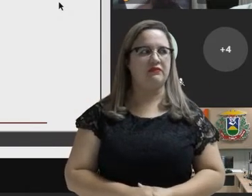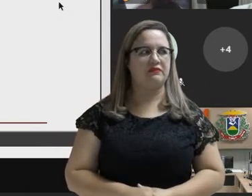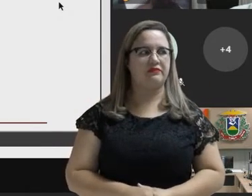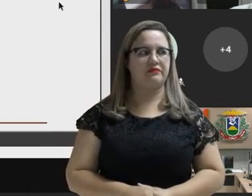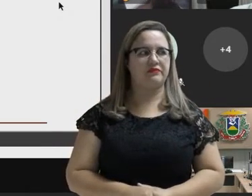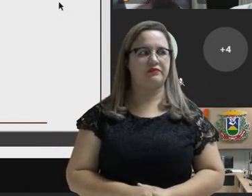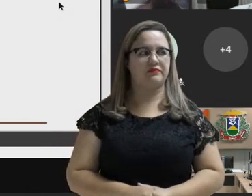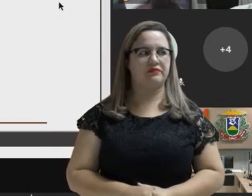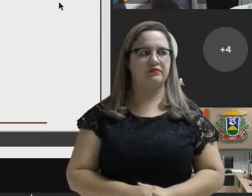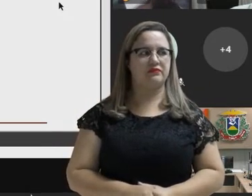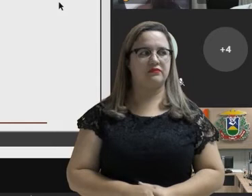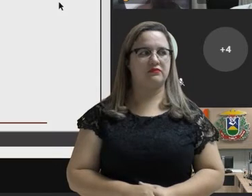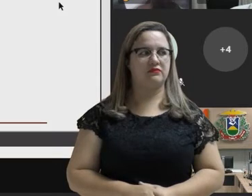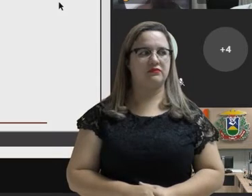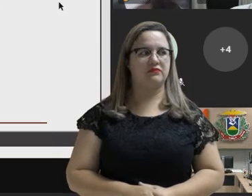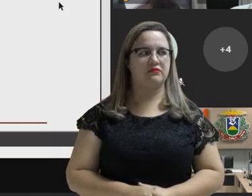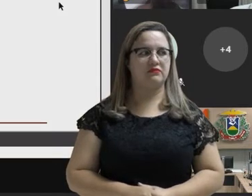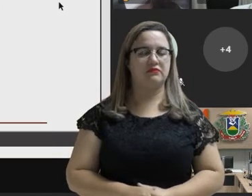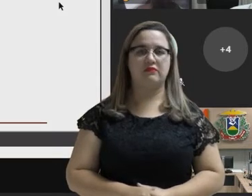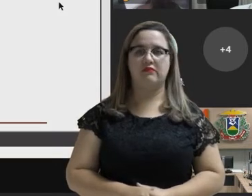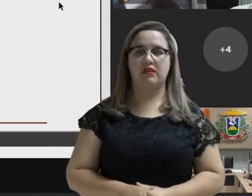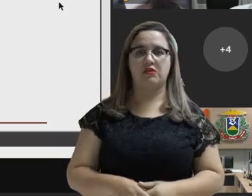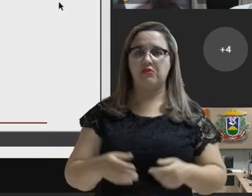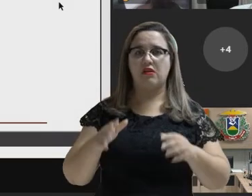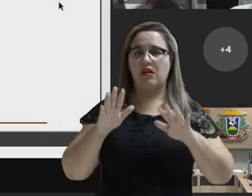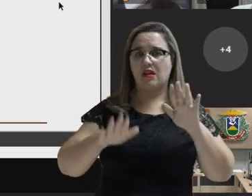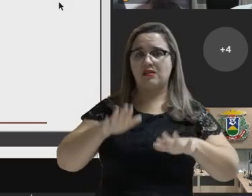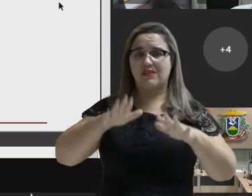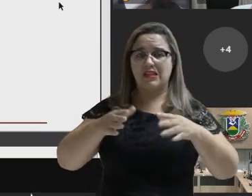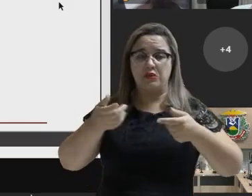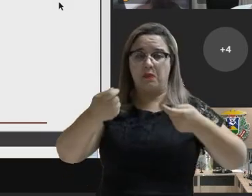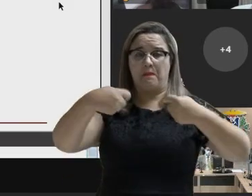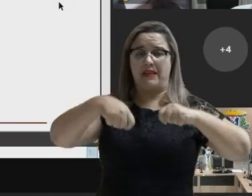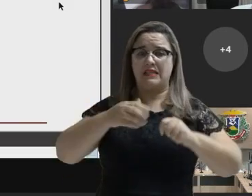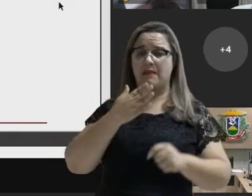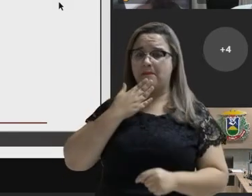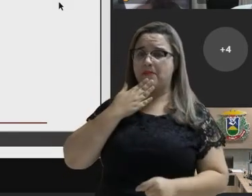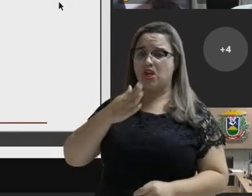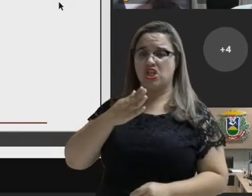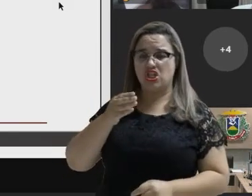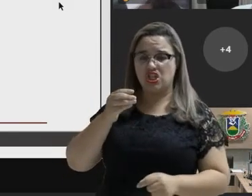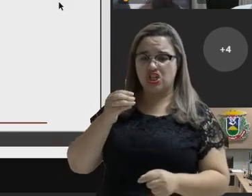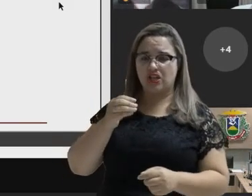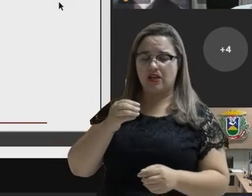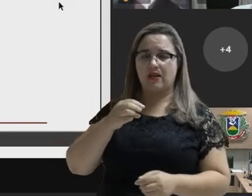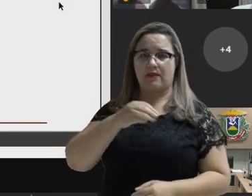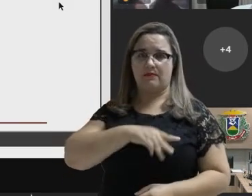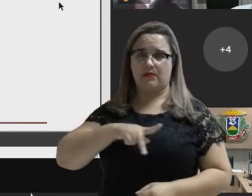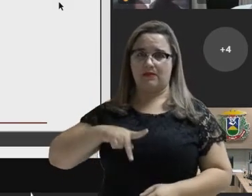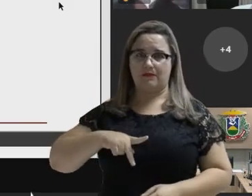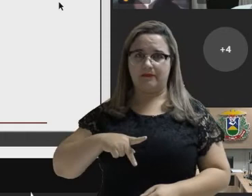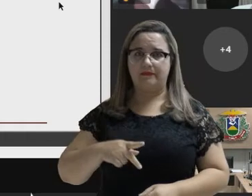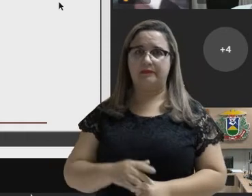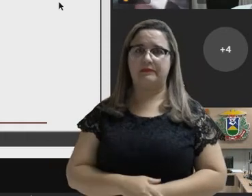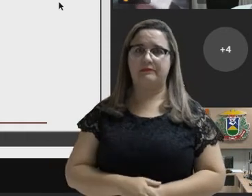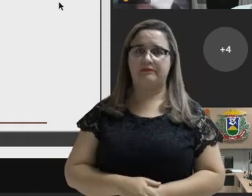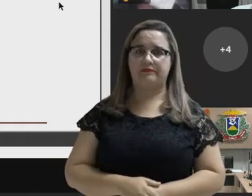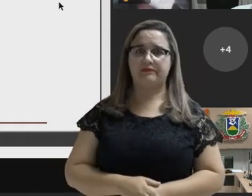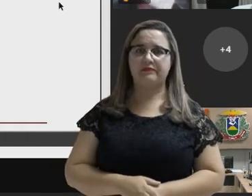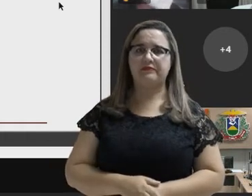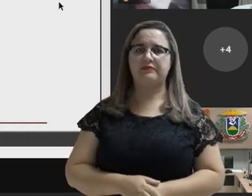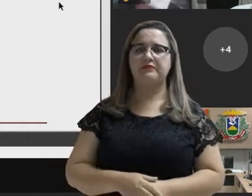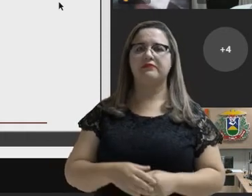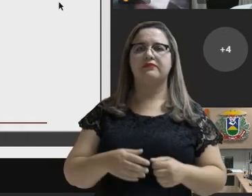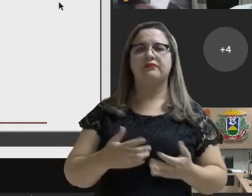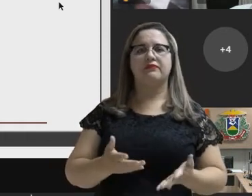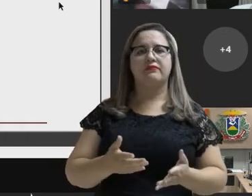não tenho condição de chamar a intervenção do Ministério Público. Por outro lado, os outros itens, como desvio de dinheiro, não foram apurados